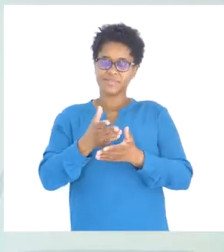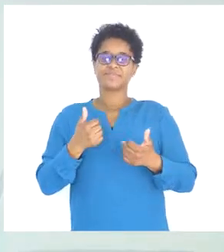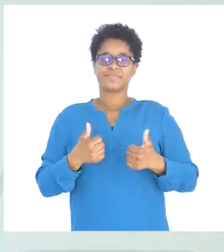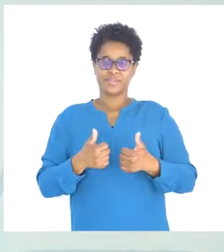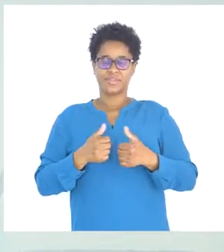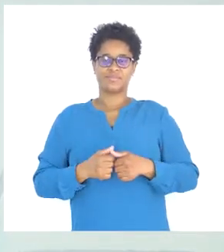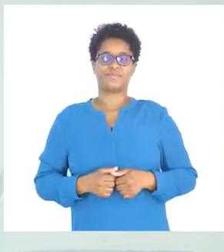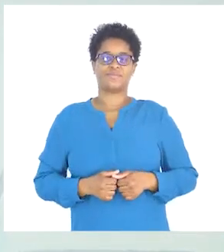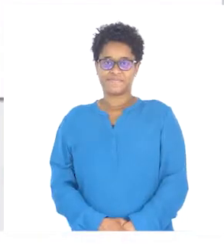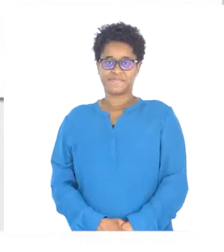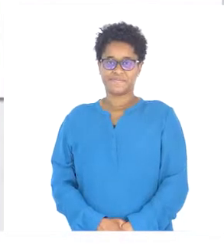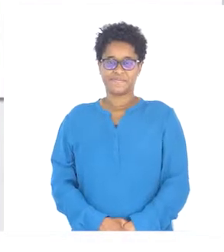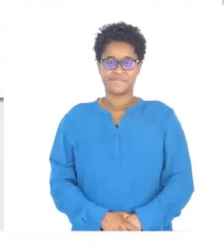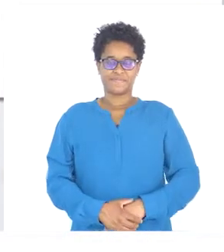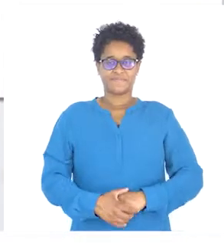Ótimo!